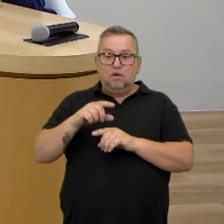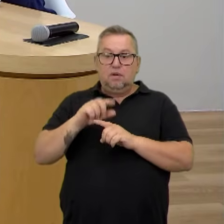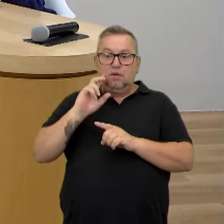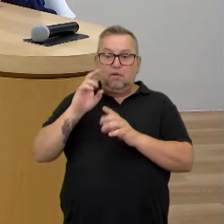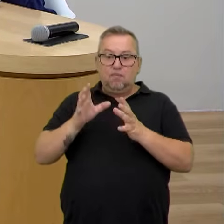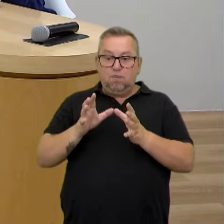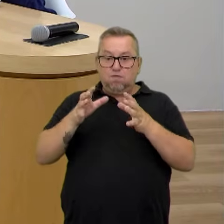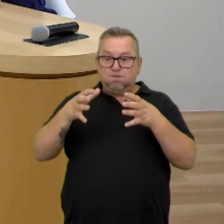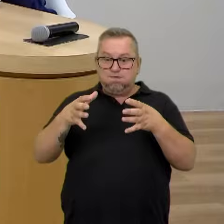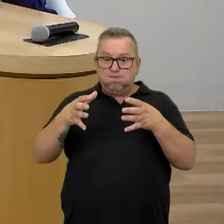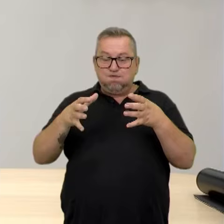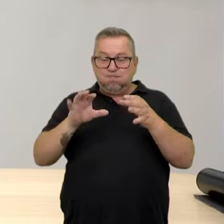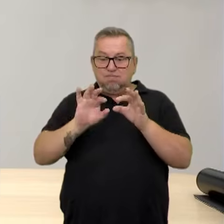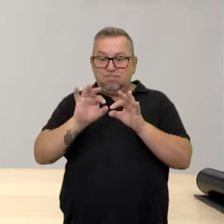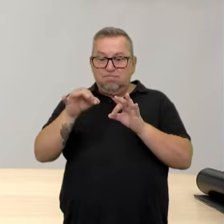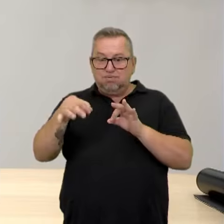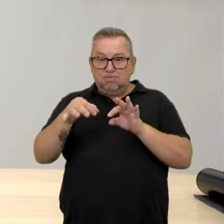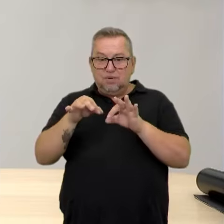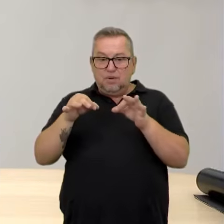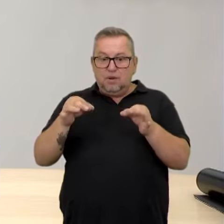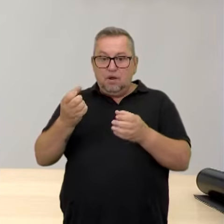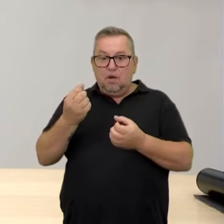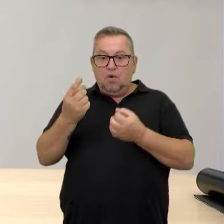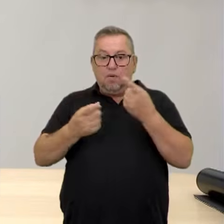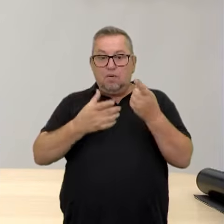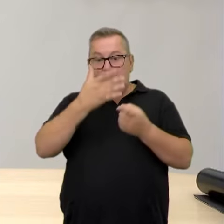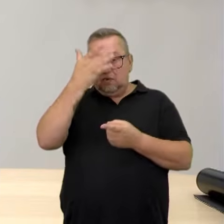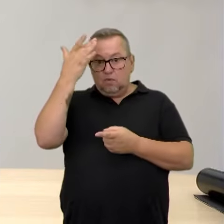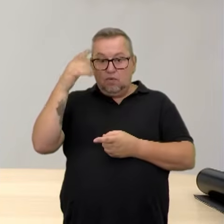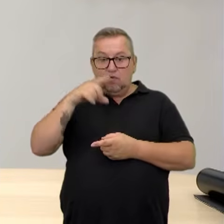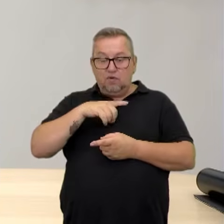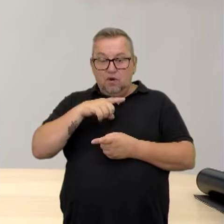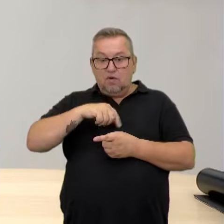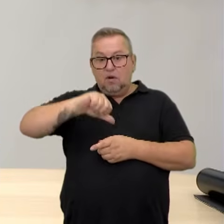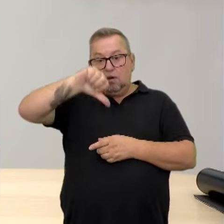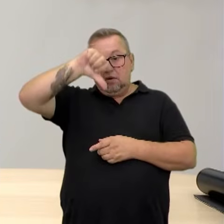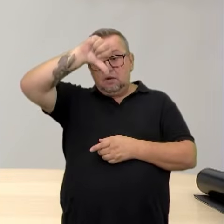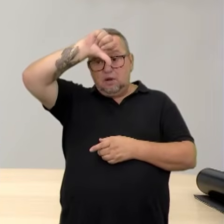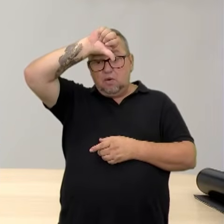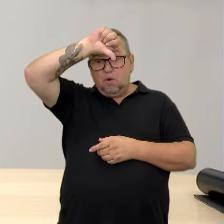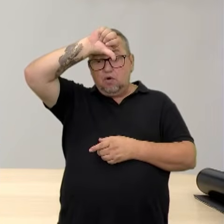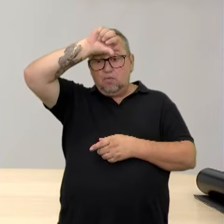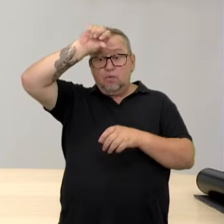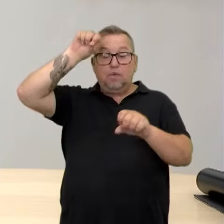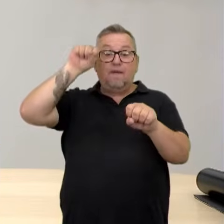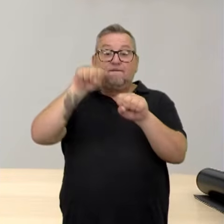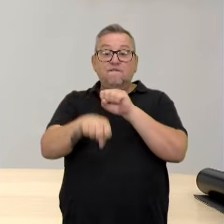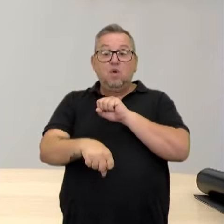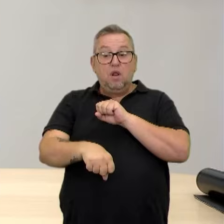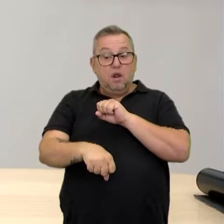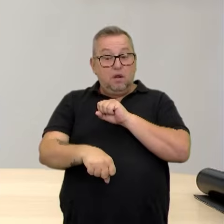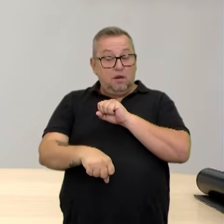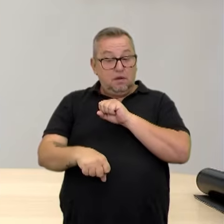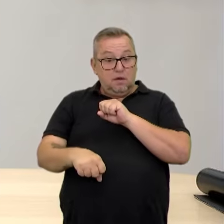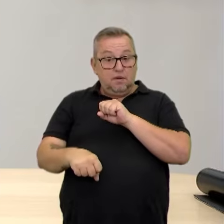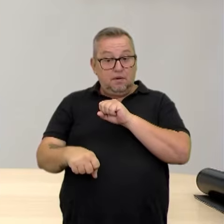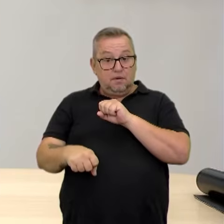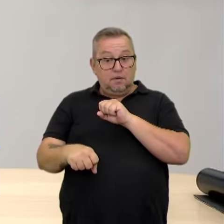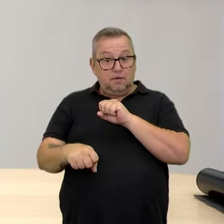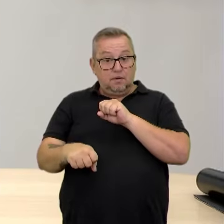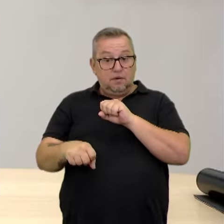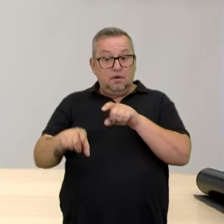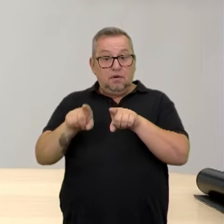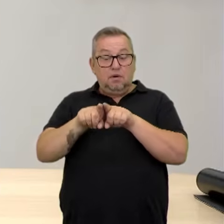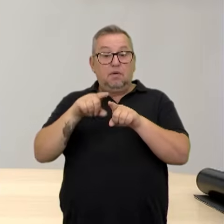crânios, ele dizia assim que algumas pessoas já nasciam com um estereótipo para a violência, né? E com certeza essas pessoas,